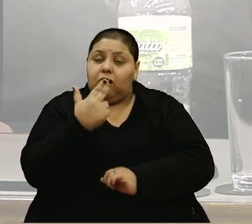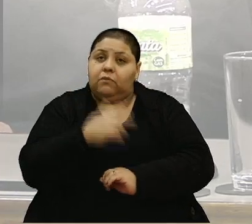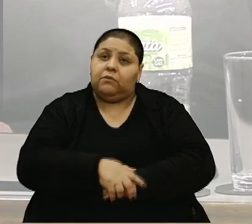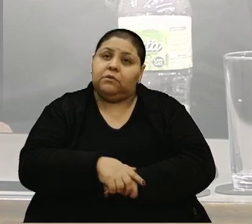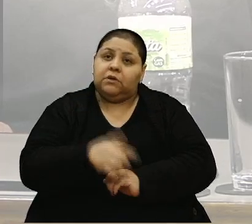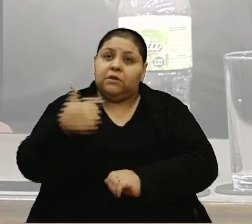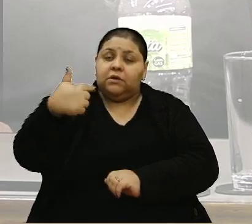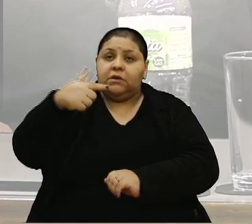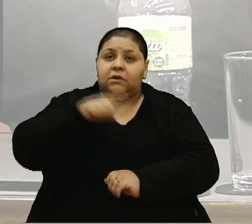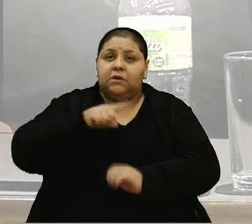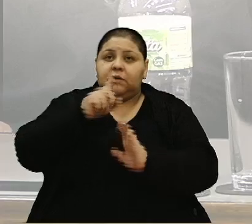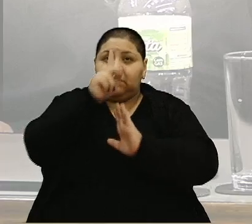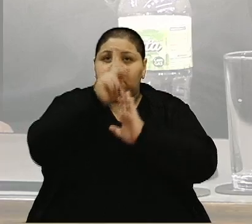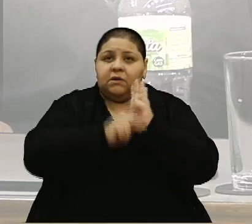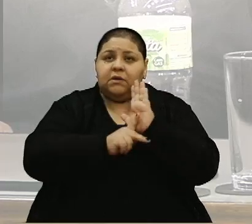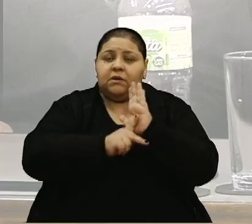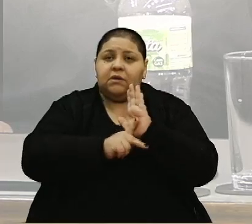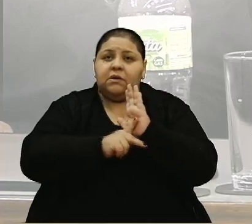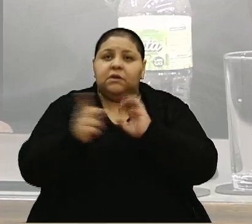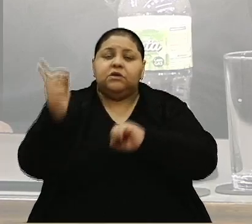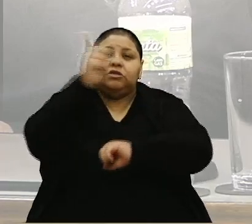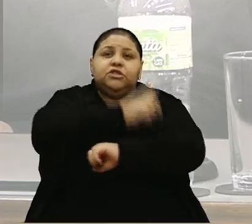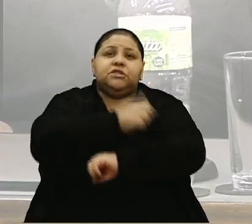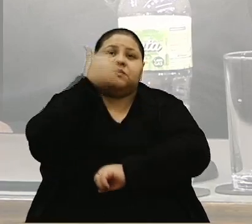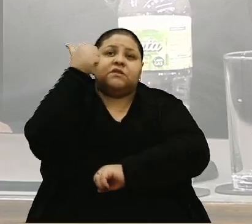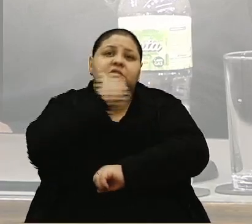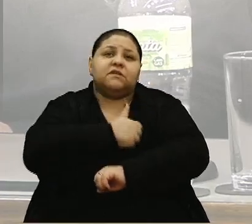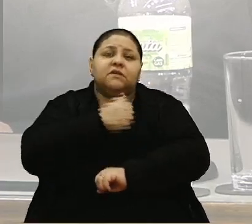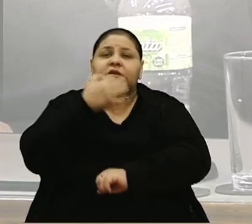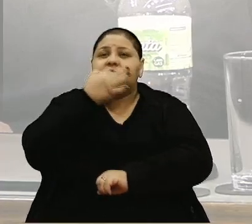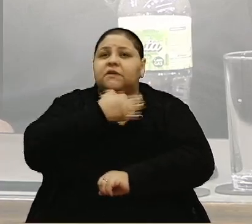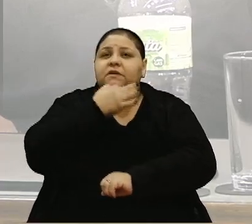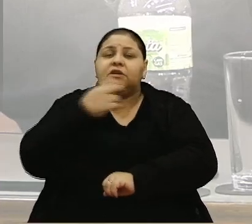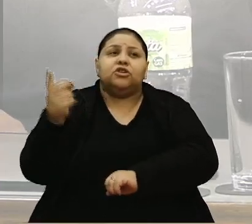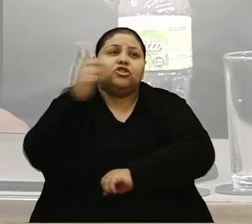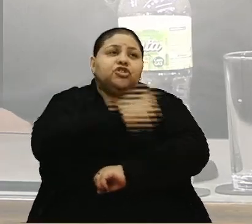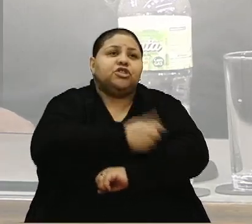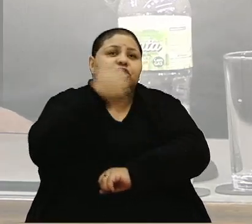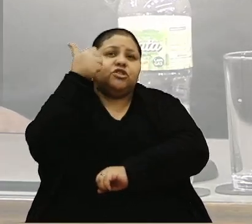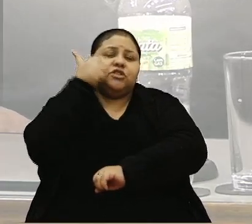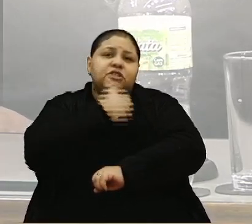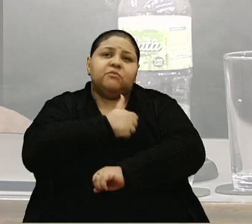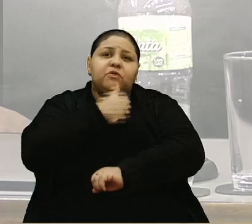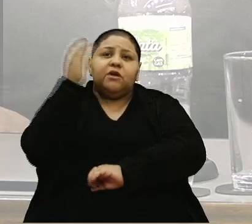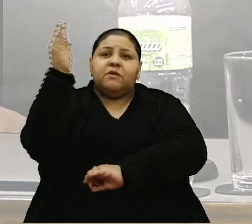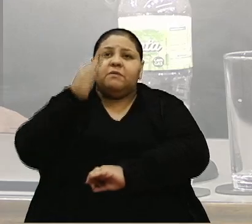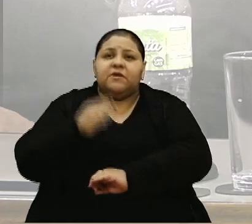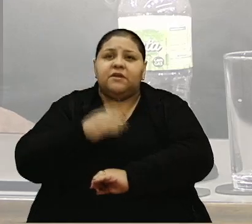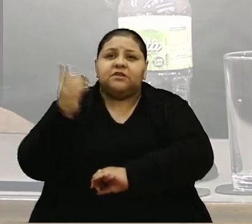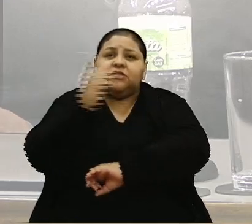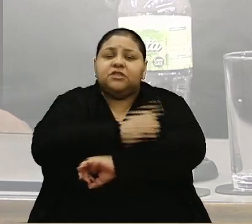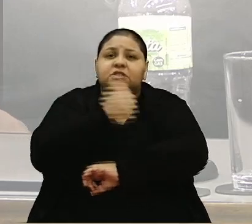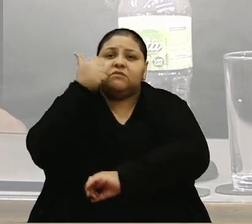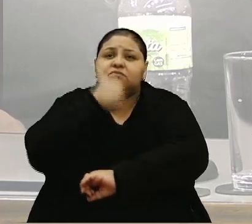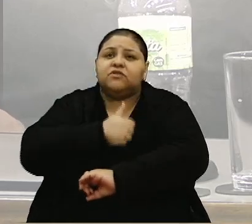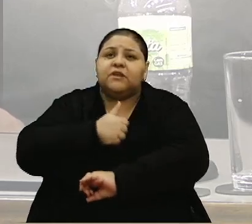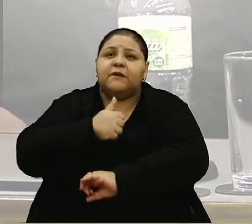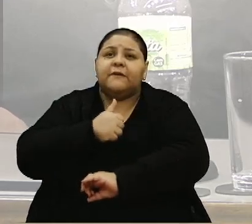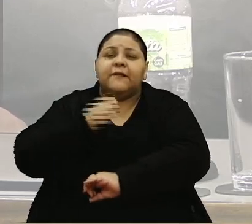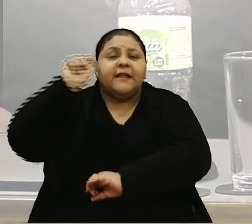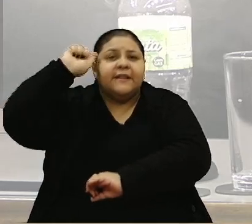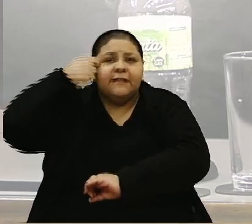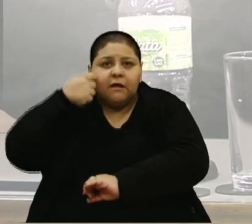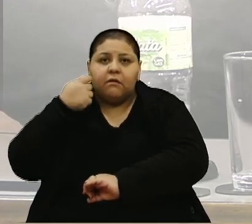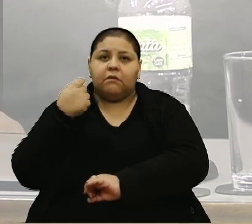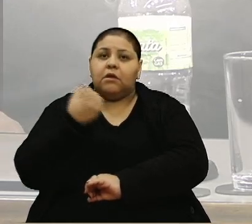nós temos projeto Dia da Mulher Caxiense, tem Dia da Mulher Brasileira, Dia da Mulher Negra, Que bom, quanto mais dias, quanto mais